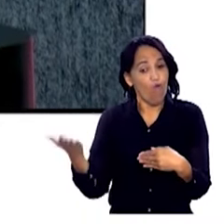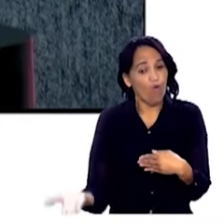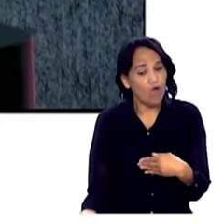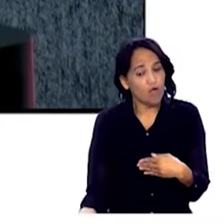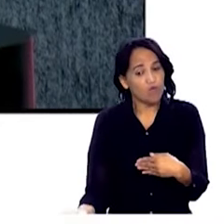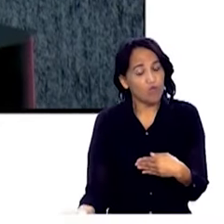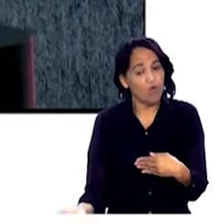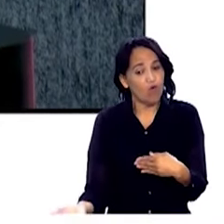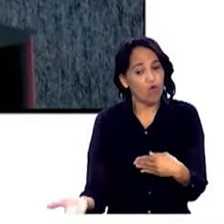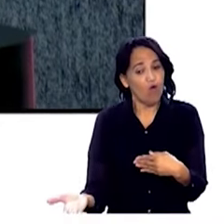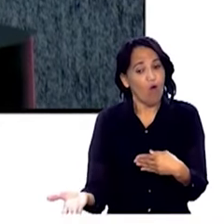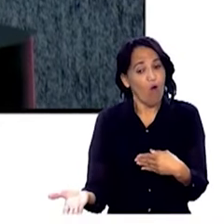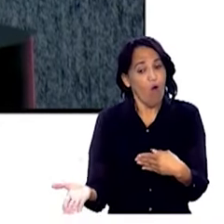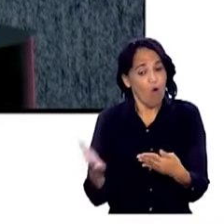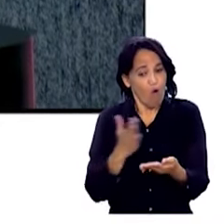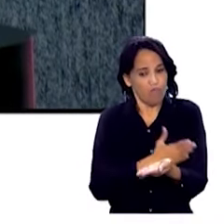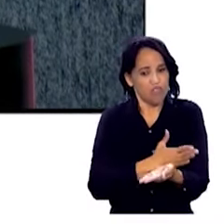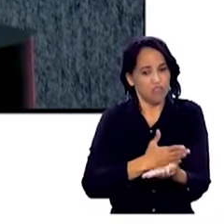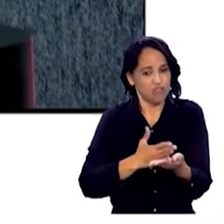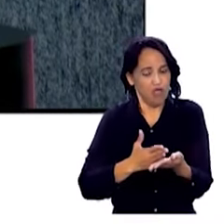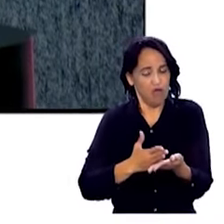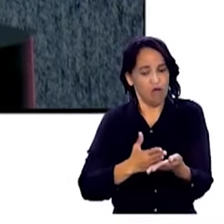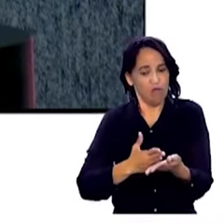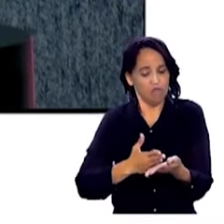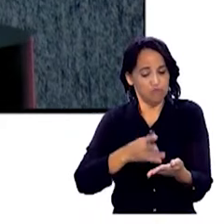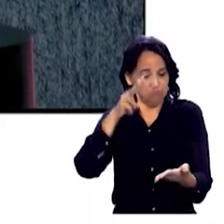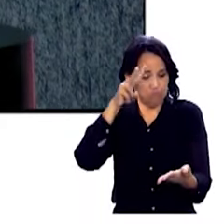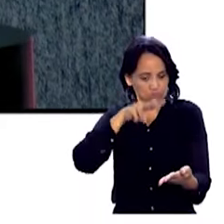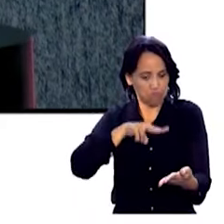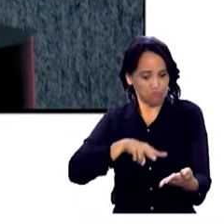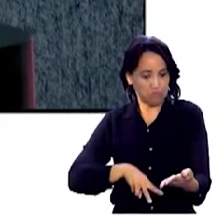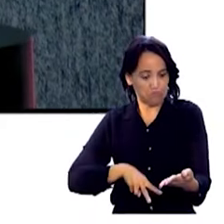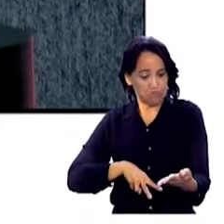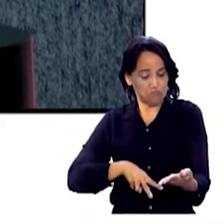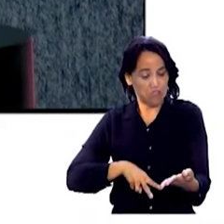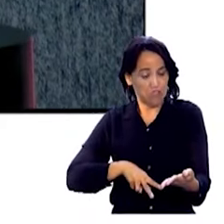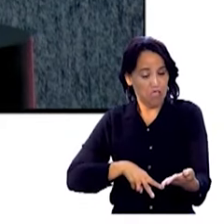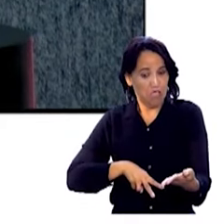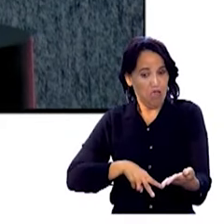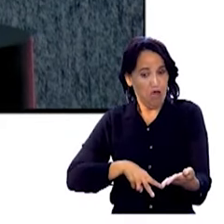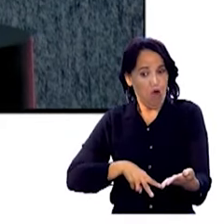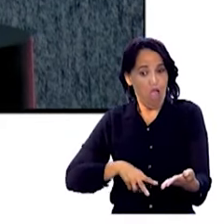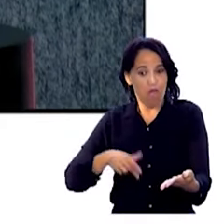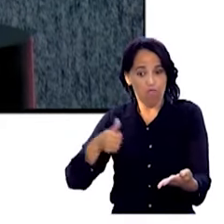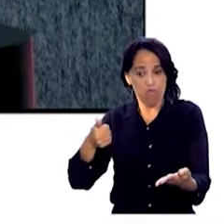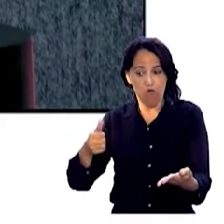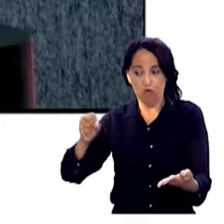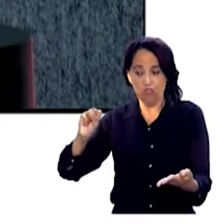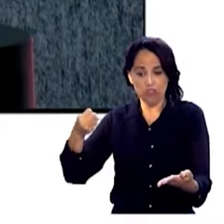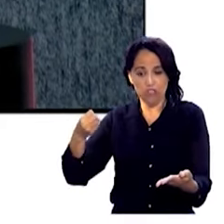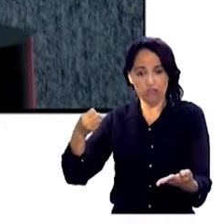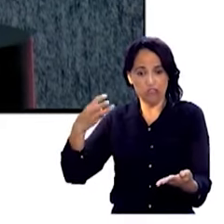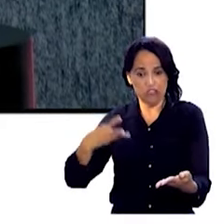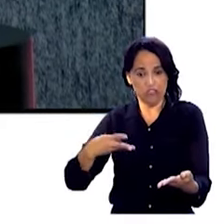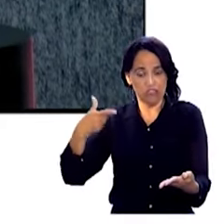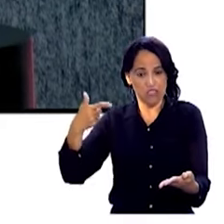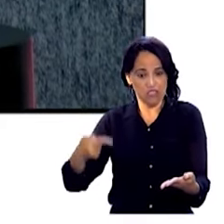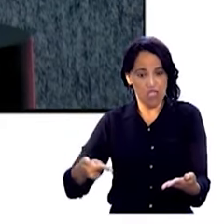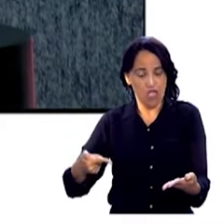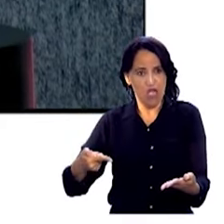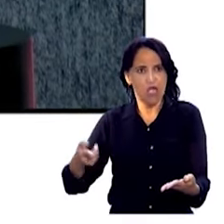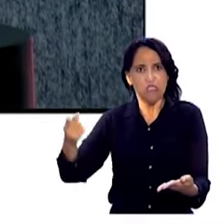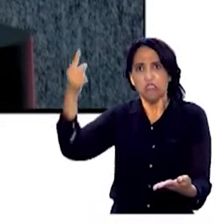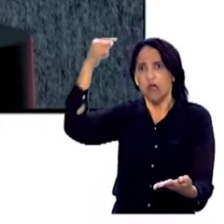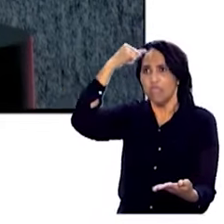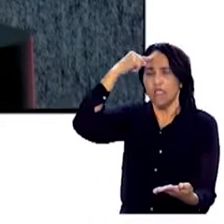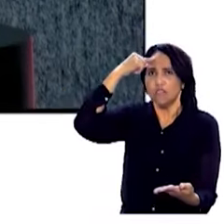e de 1837 a gente tem a impressão que o direito inglês é algo que não se